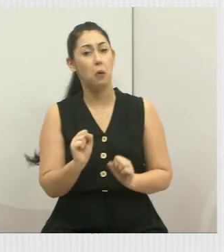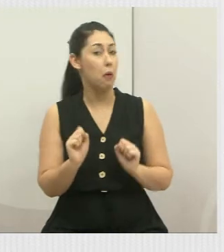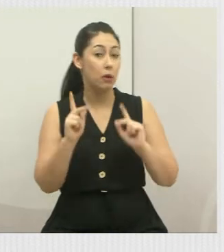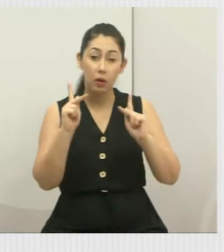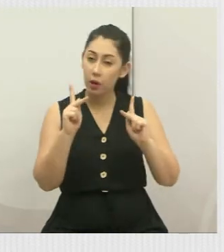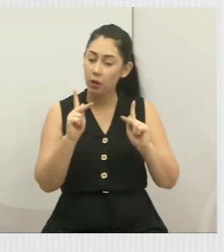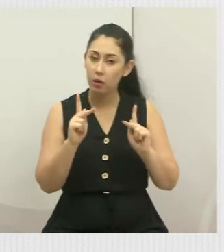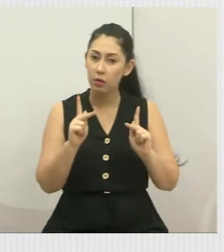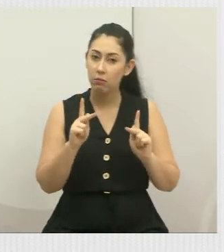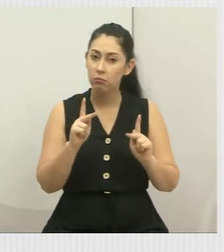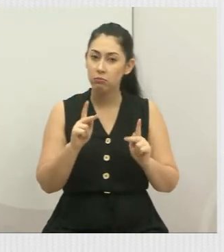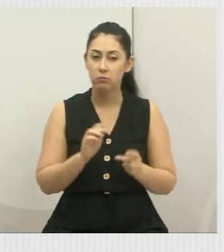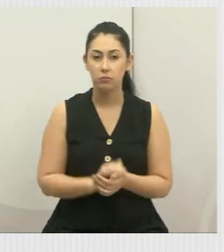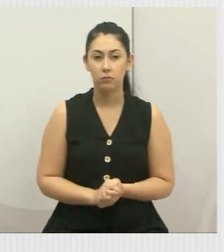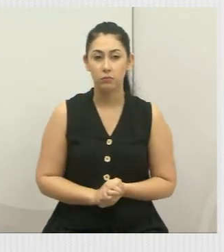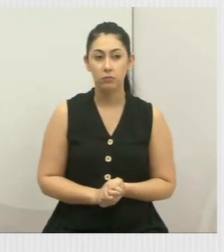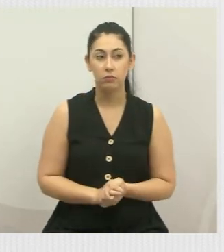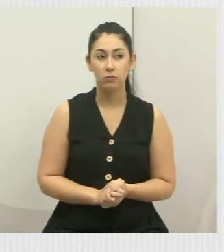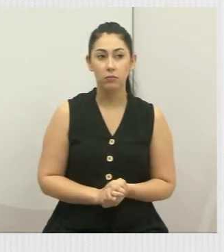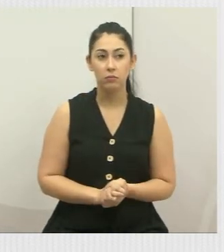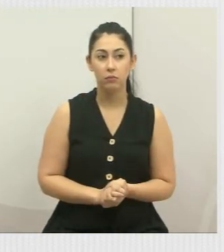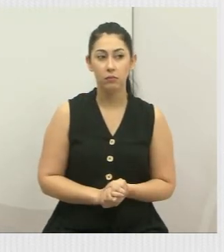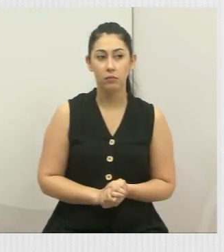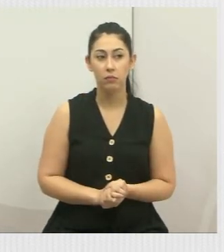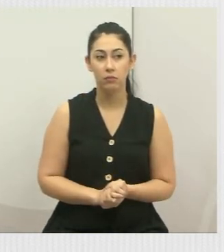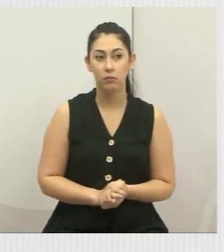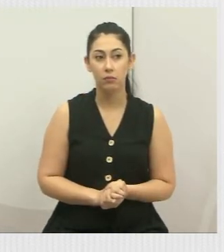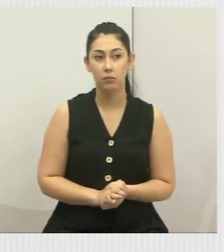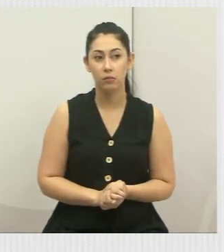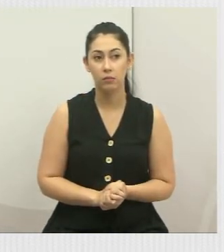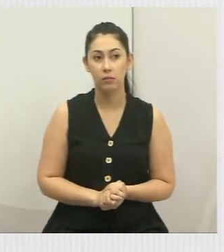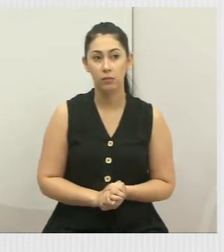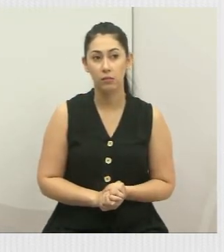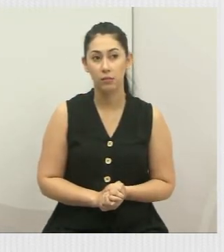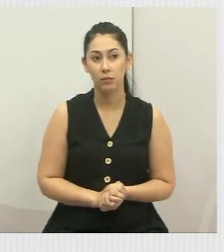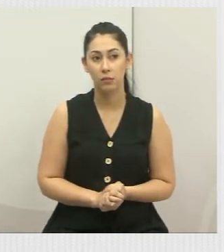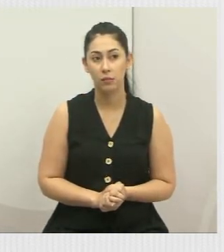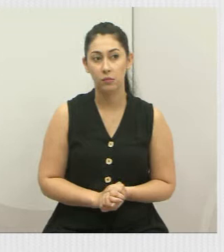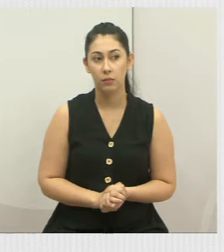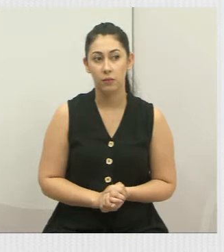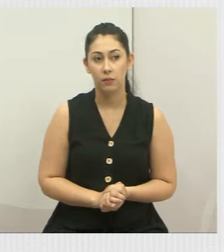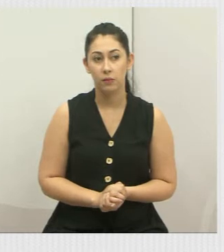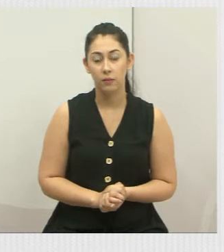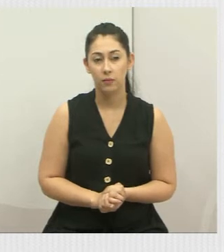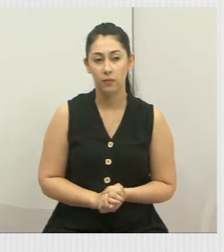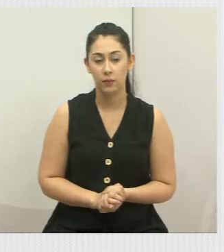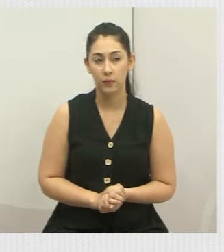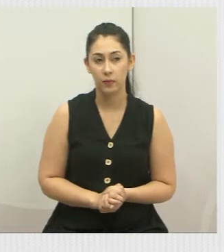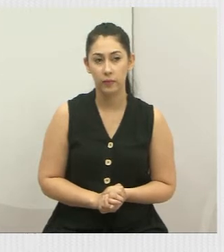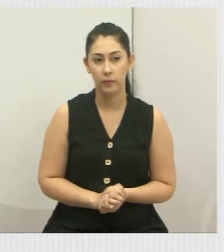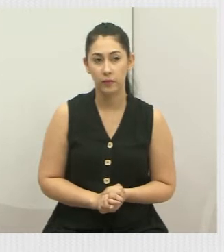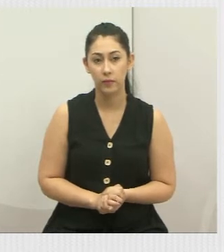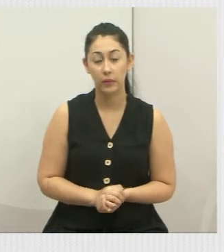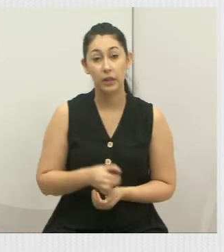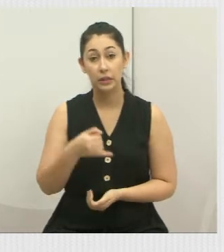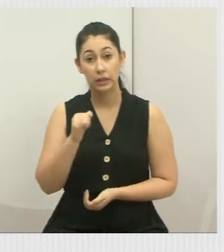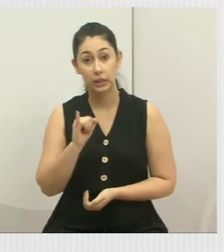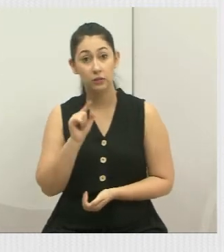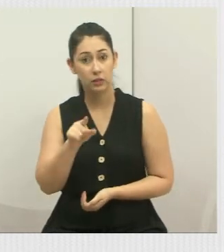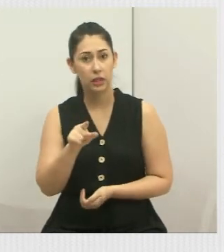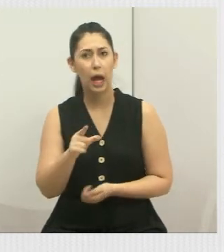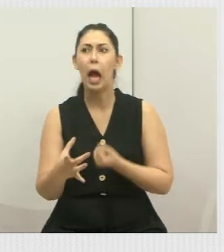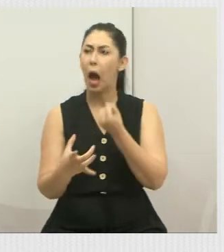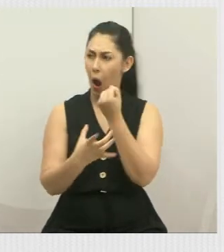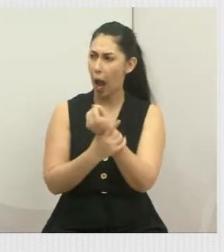ok? A segunda é ruim. A terceira resposta seria regular e depois bom e ótimo. Se você está seguro